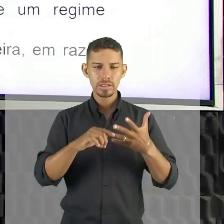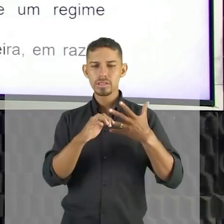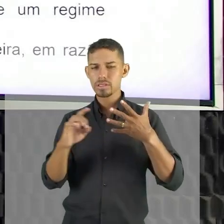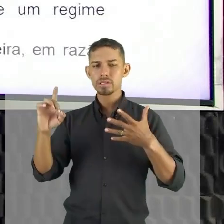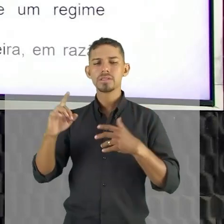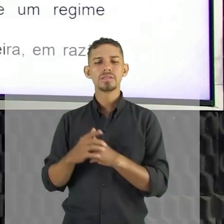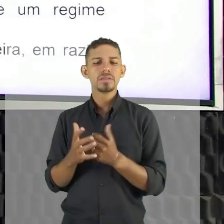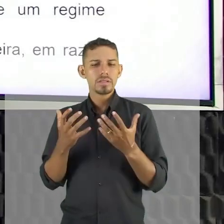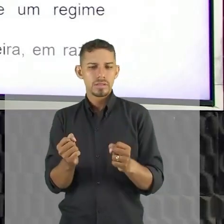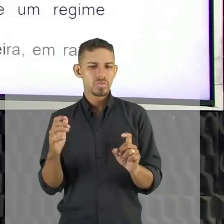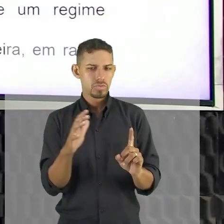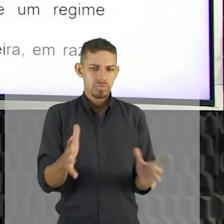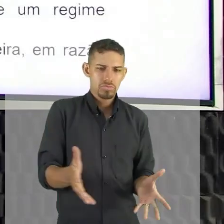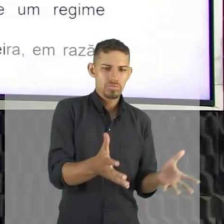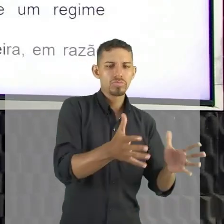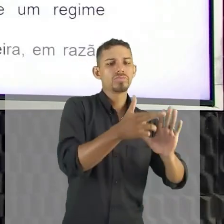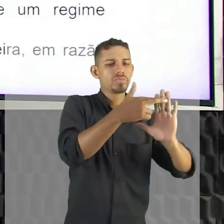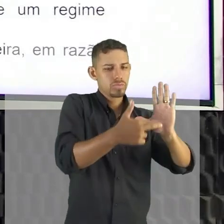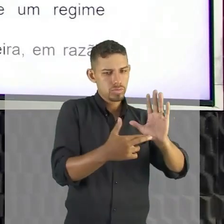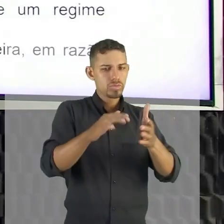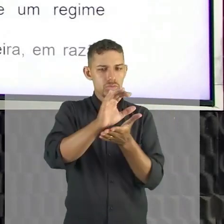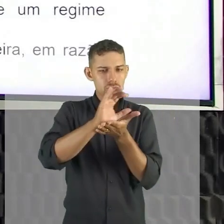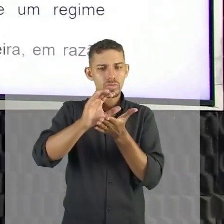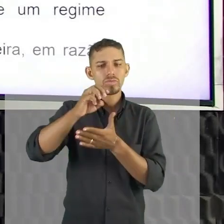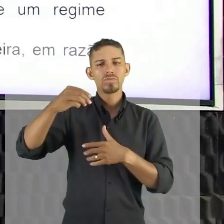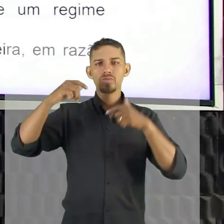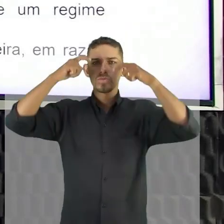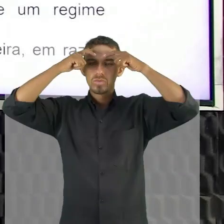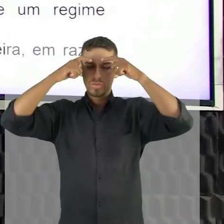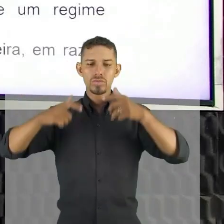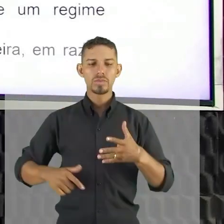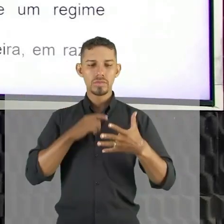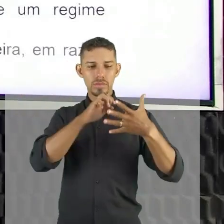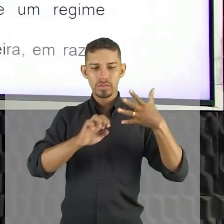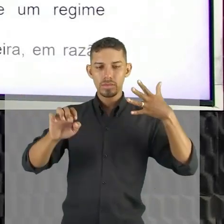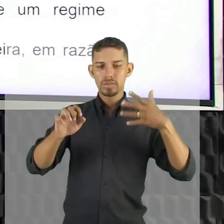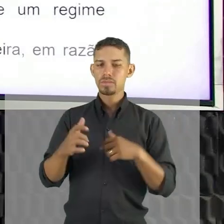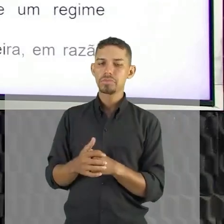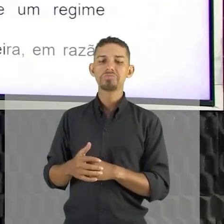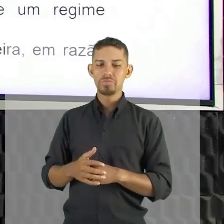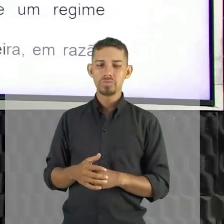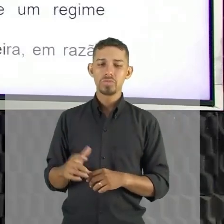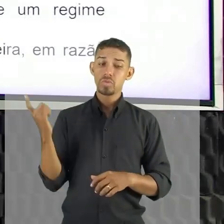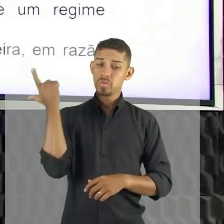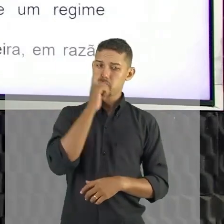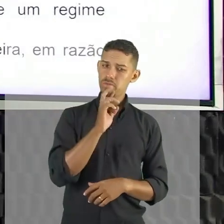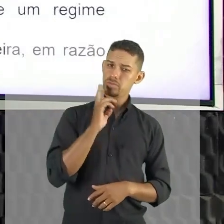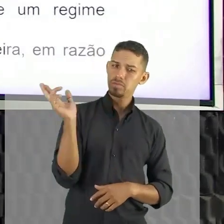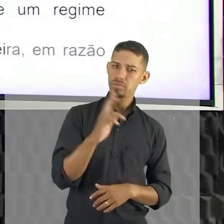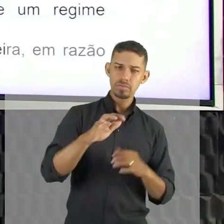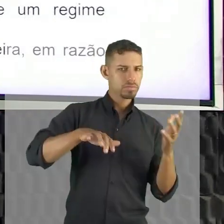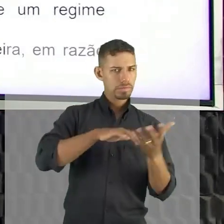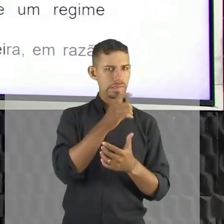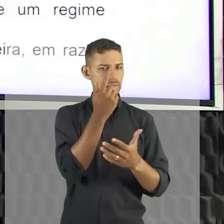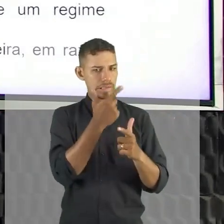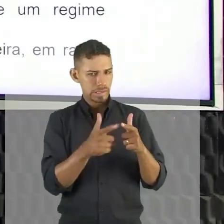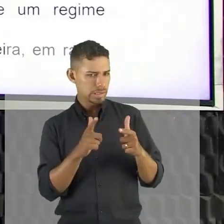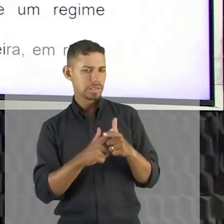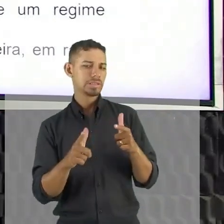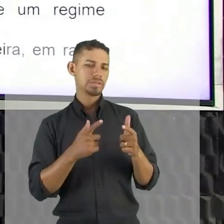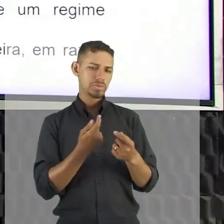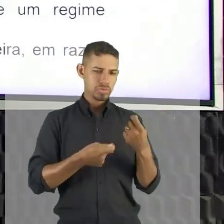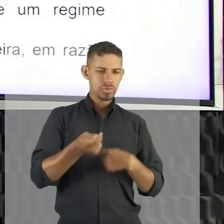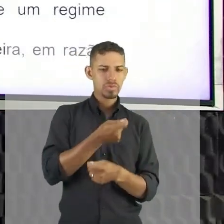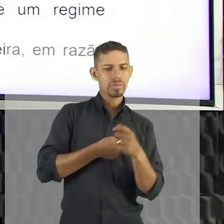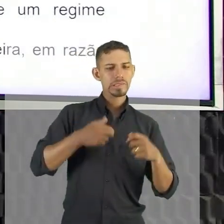regime constitucional monárquico. Letra E. Solucionou a crise financeira em razão das indenizações recebidas. E aí,